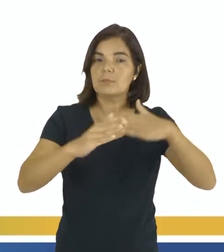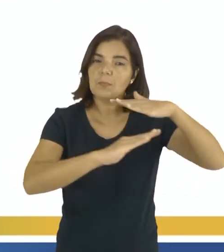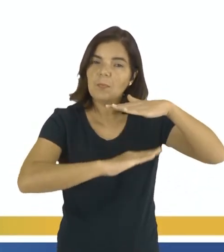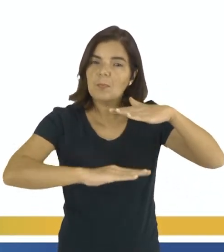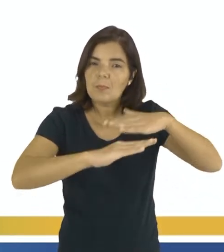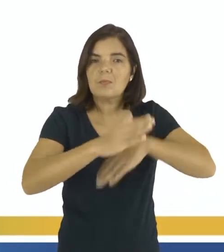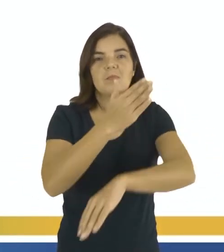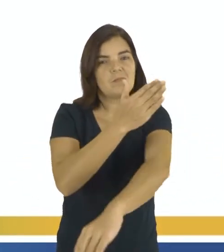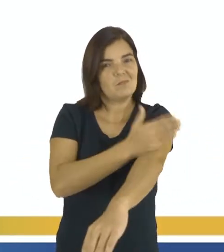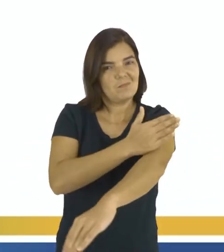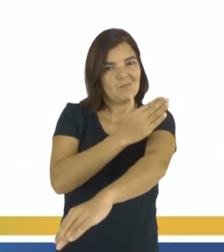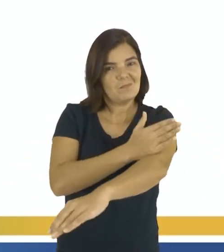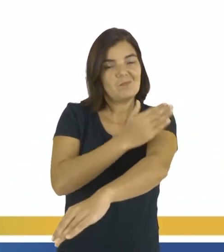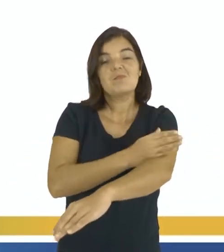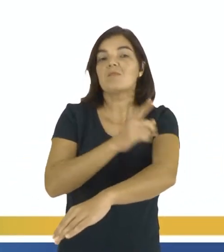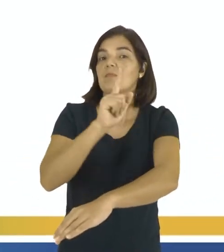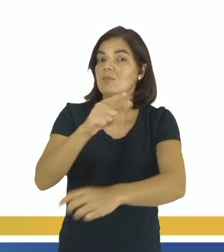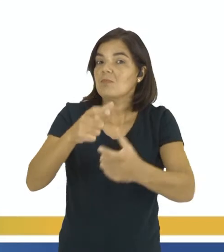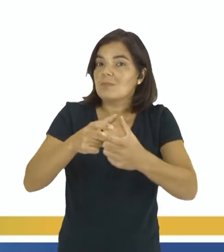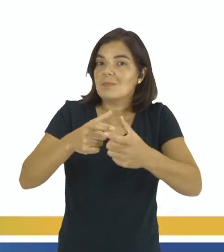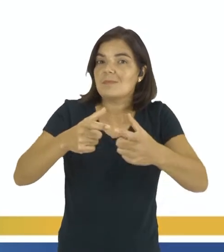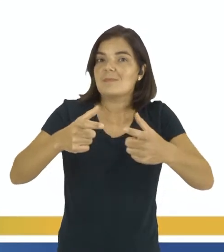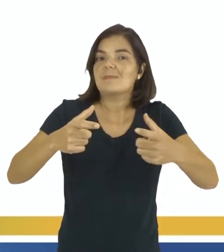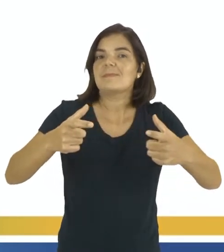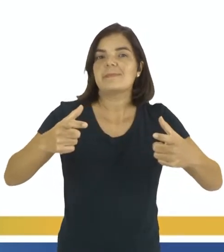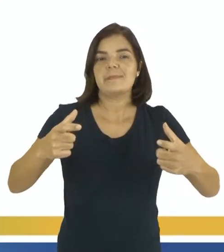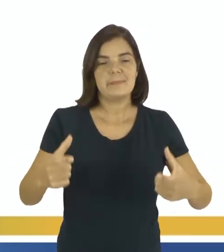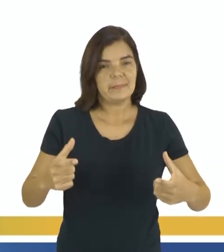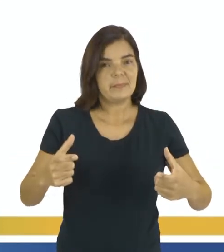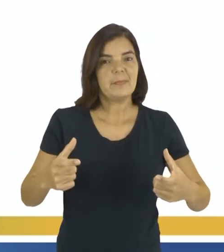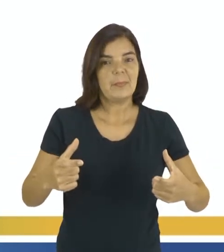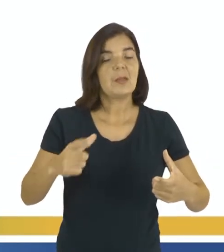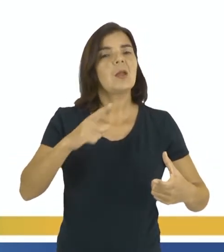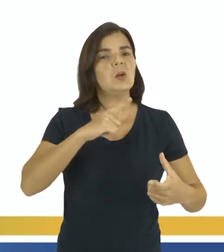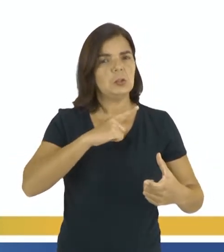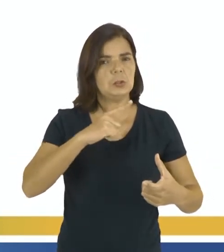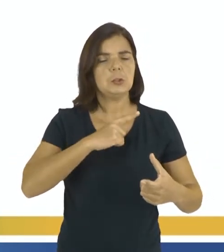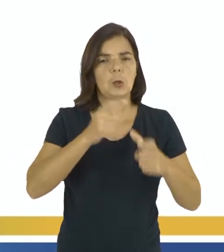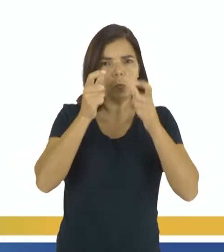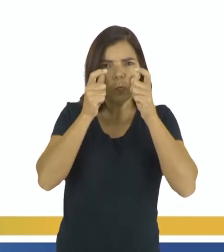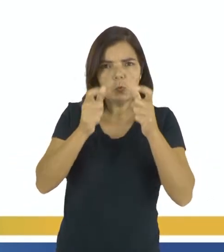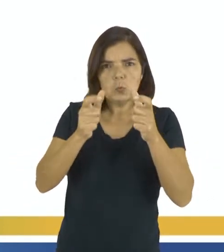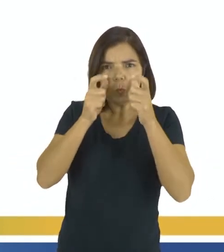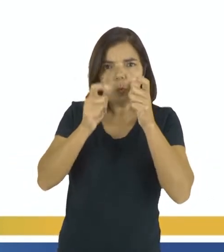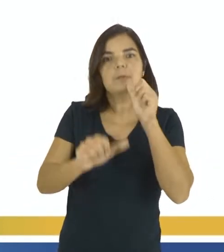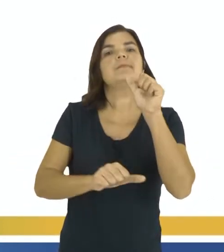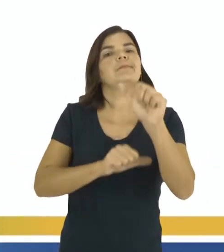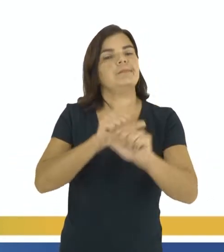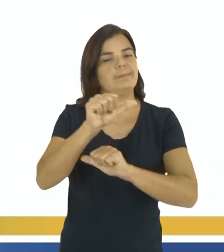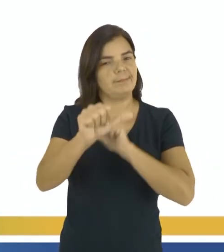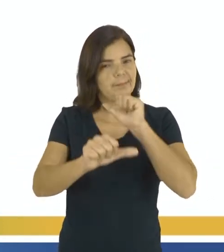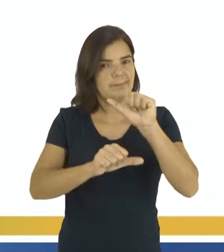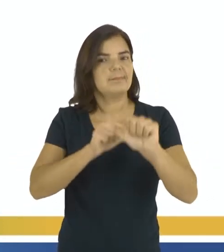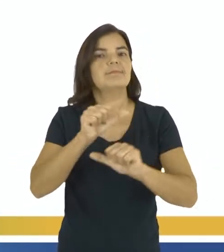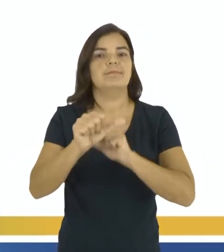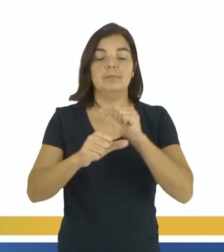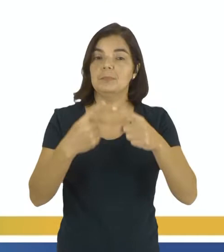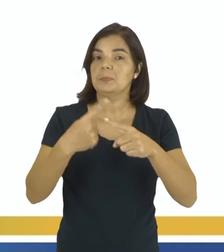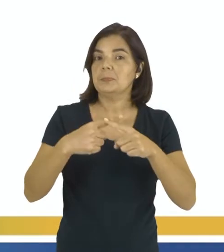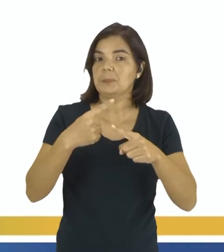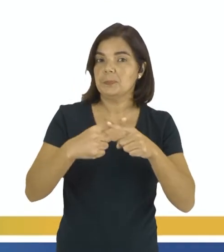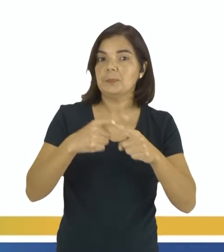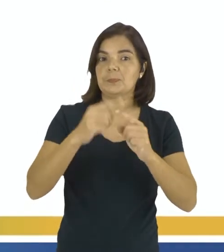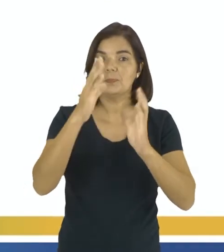Média? Ela é grande, tem grande interesse nessa mudança, nessa transformação, porque